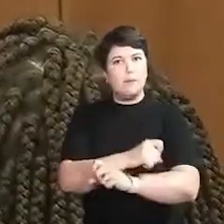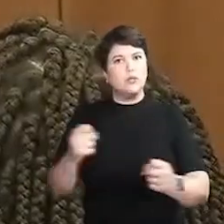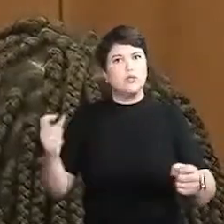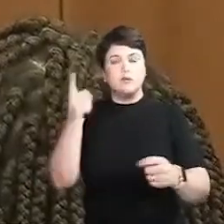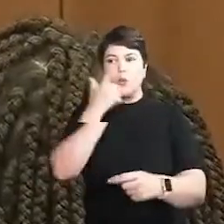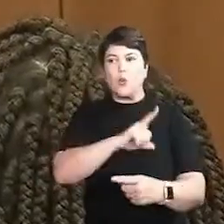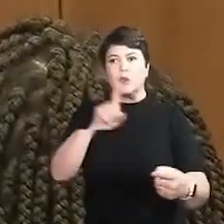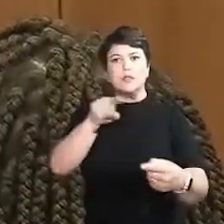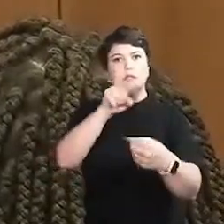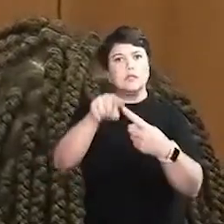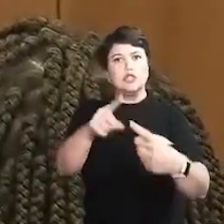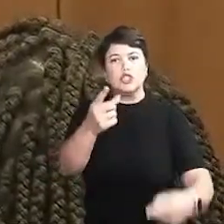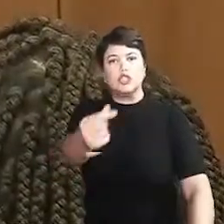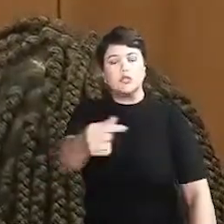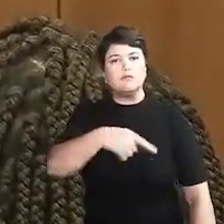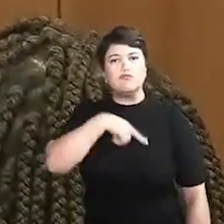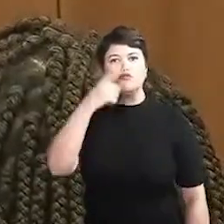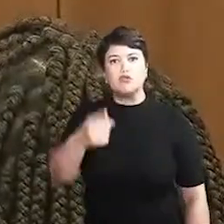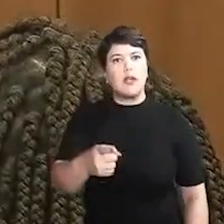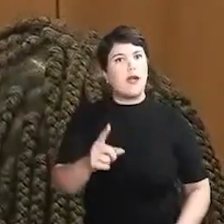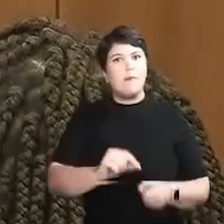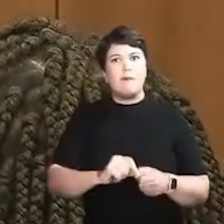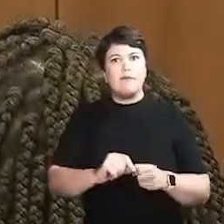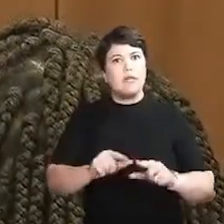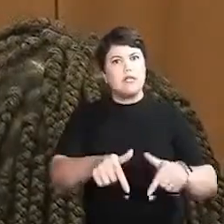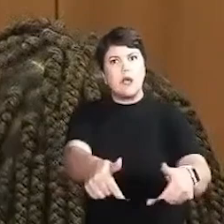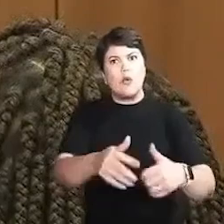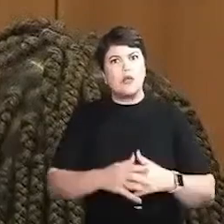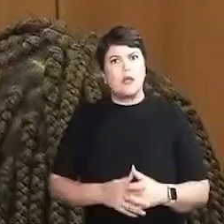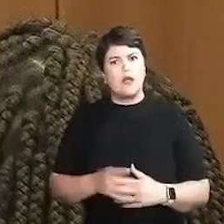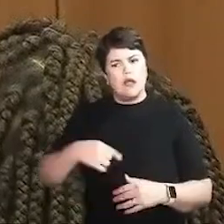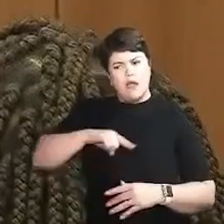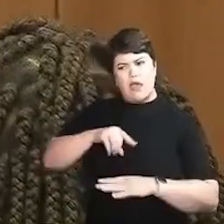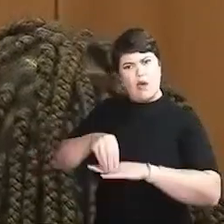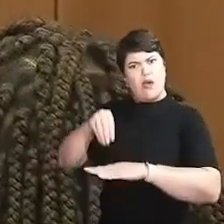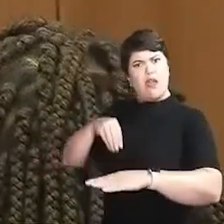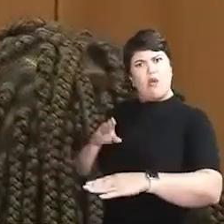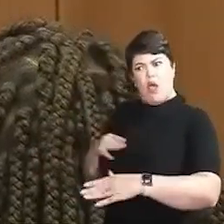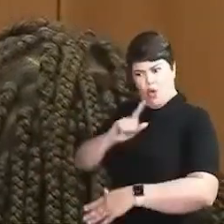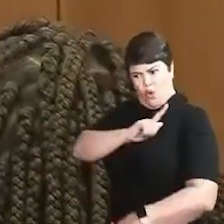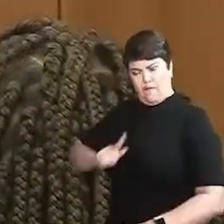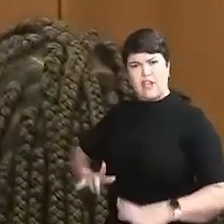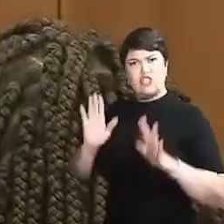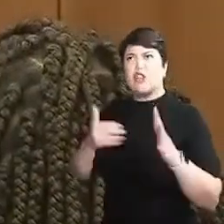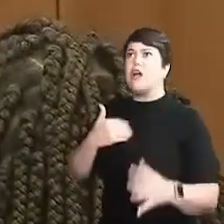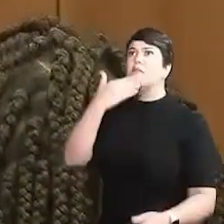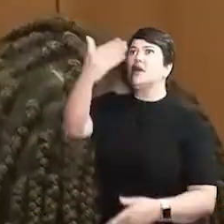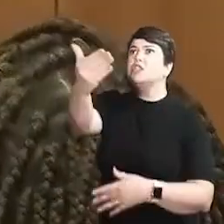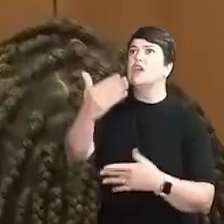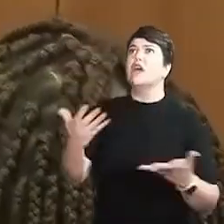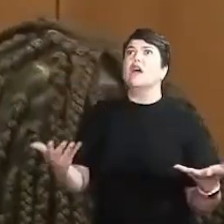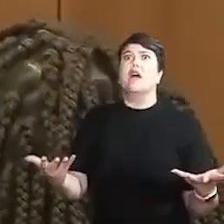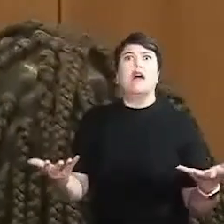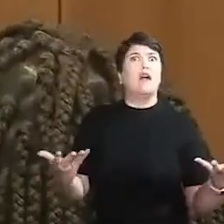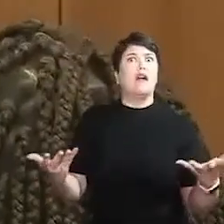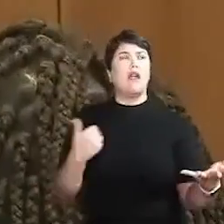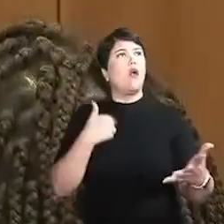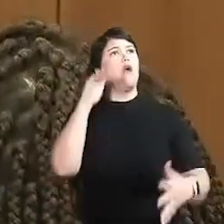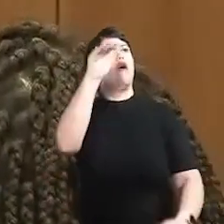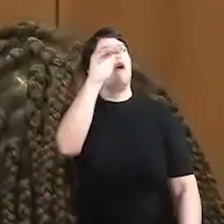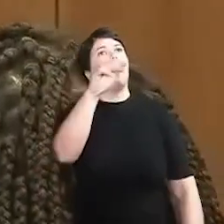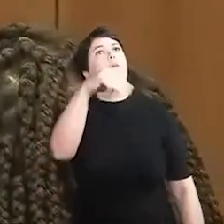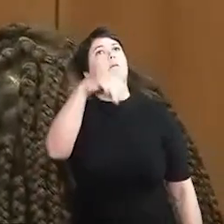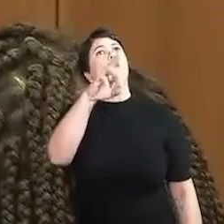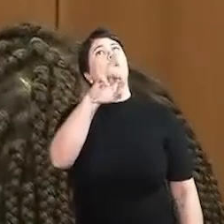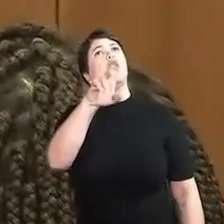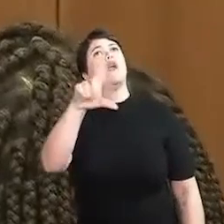alcançar o dinheiro eu vivi isso do outro lado eu fui Governador e ficava cobrando do Murilo